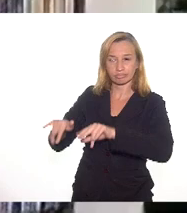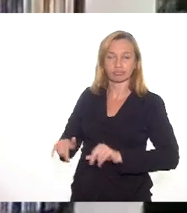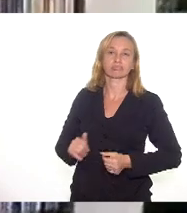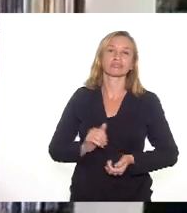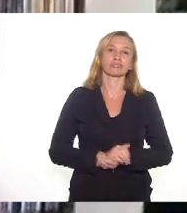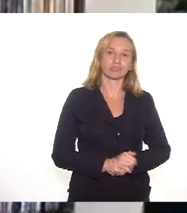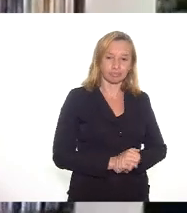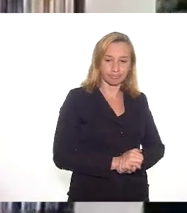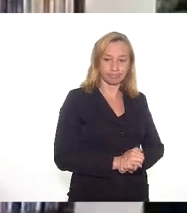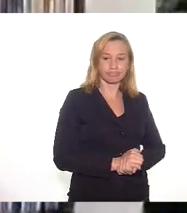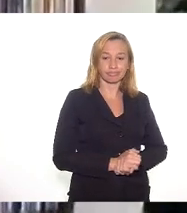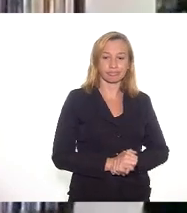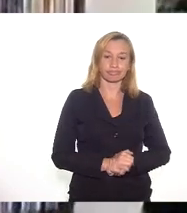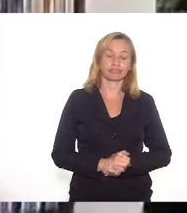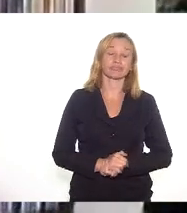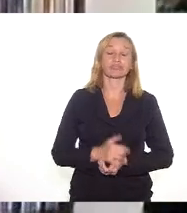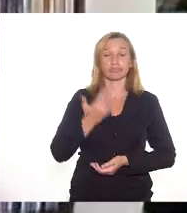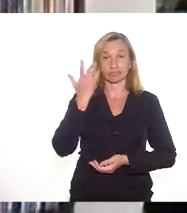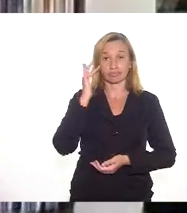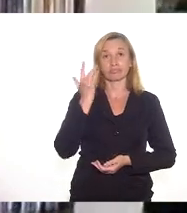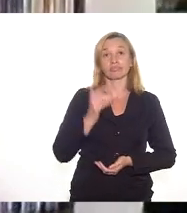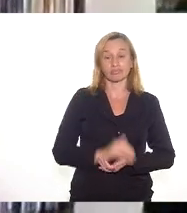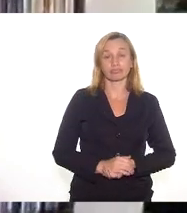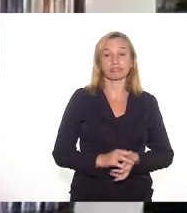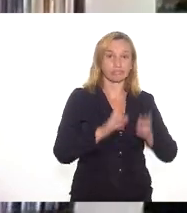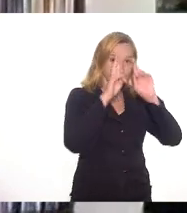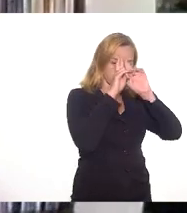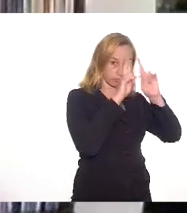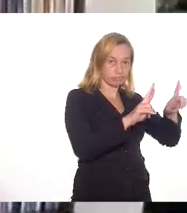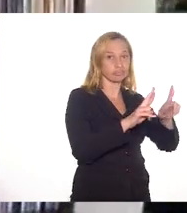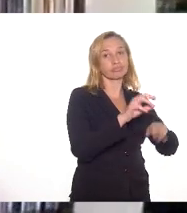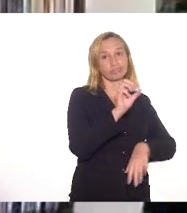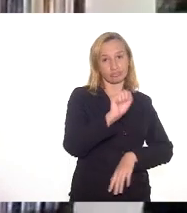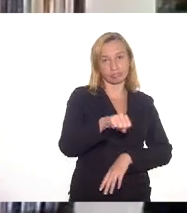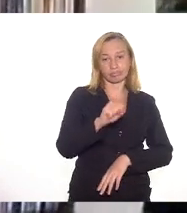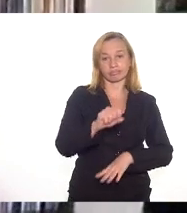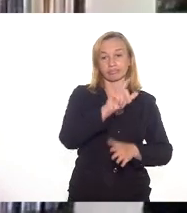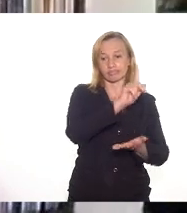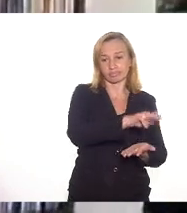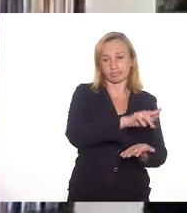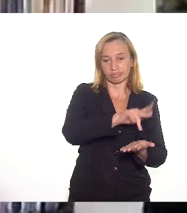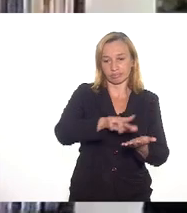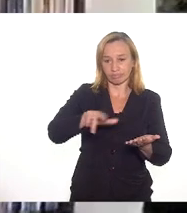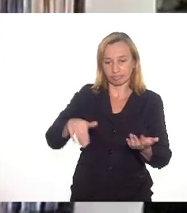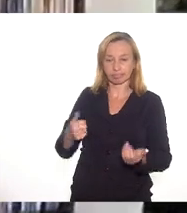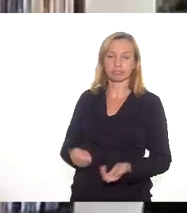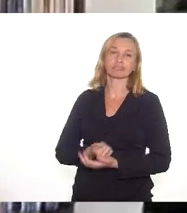possíveis. E eu acho que a gente deve respeitar a diversidade